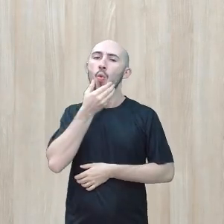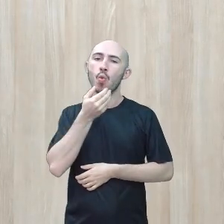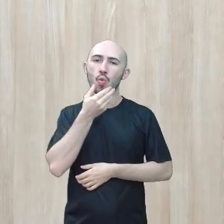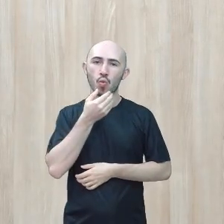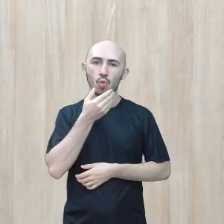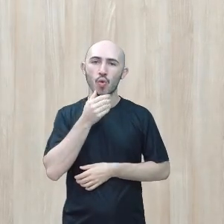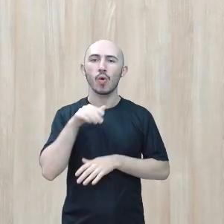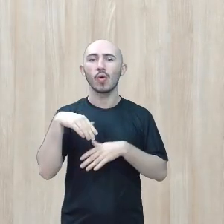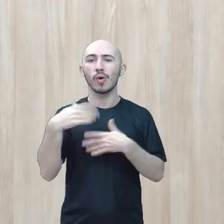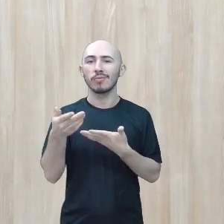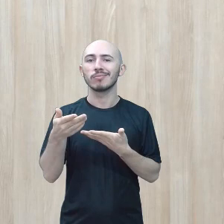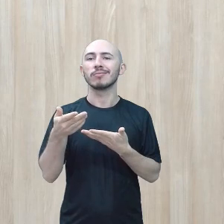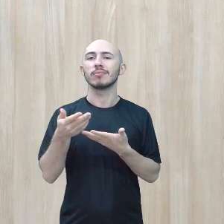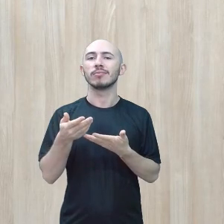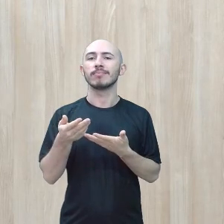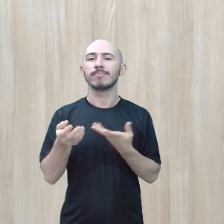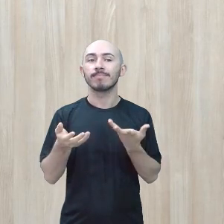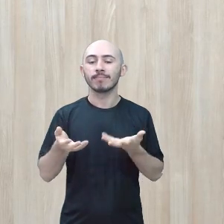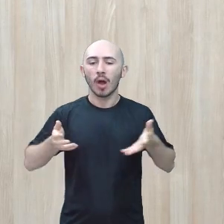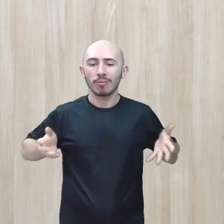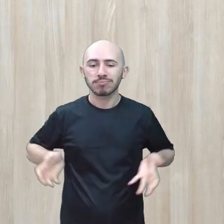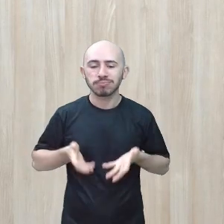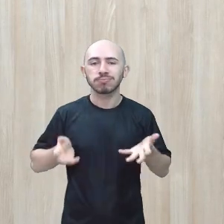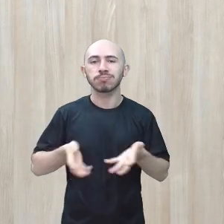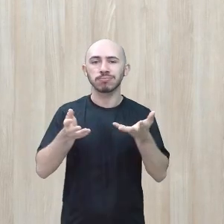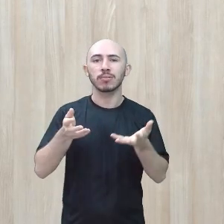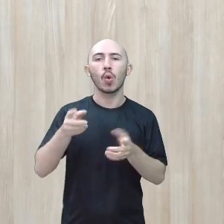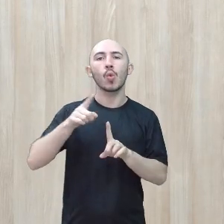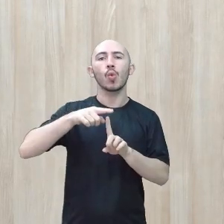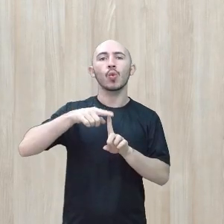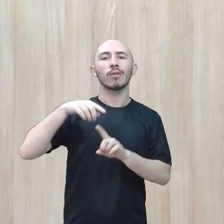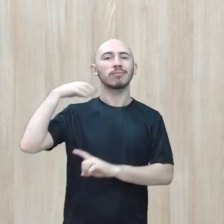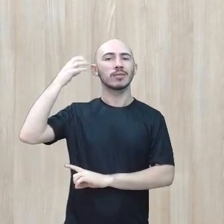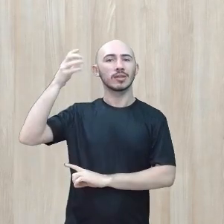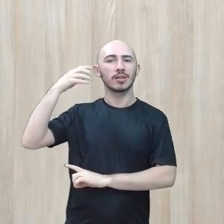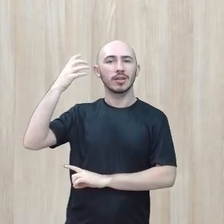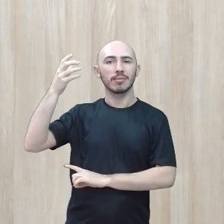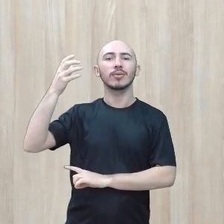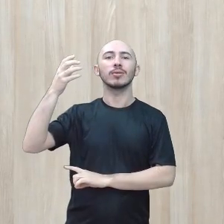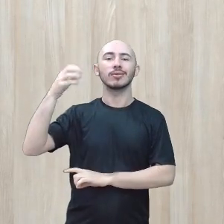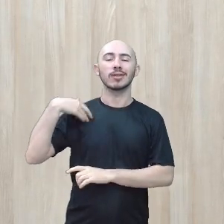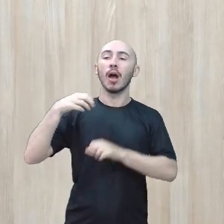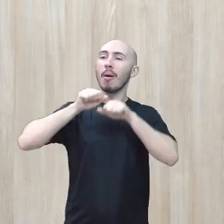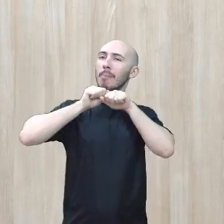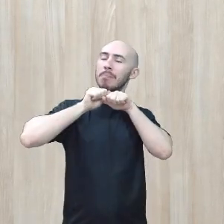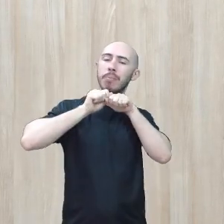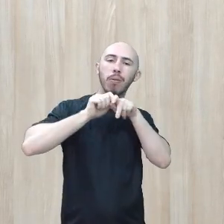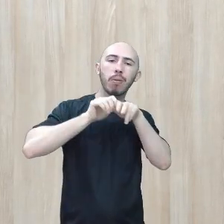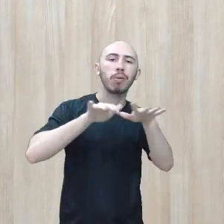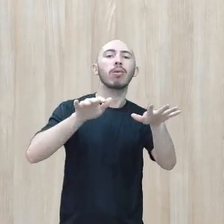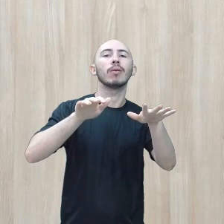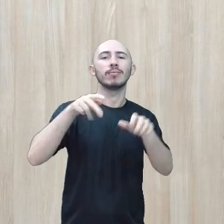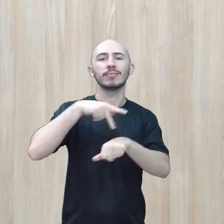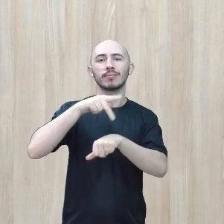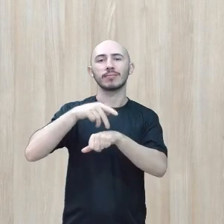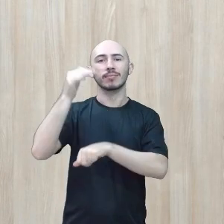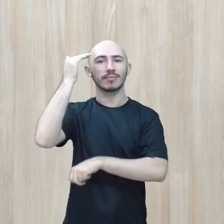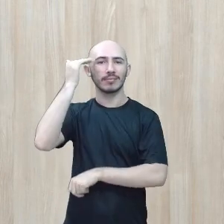que fez com que esse estilo também fosse muito mais consumido na Coreia do